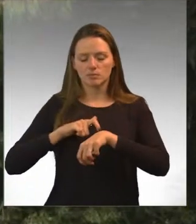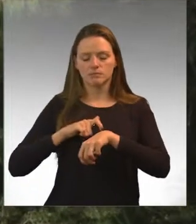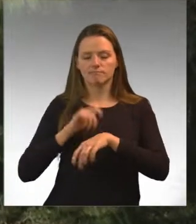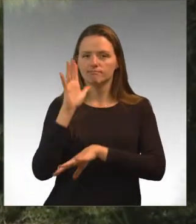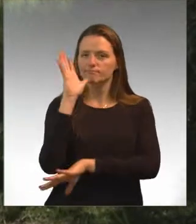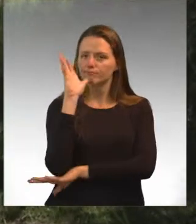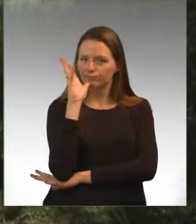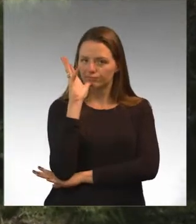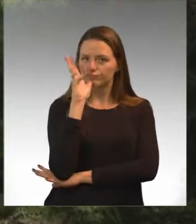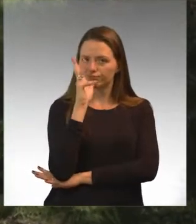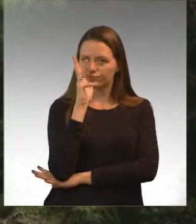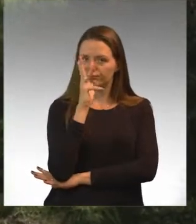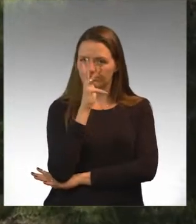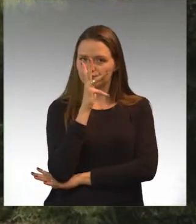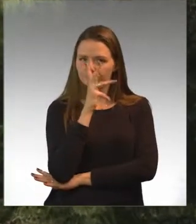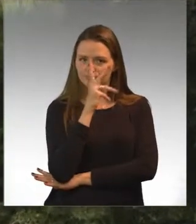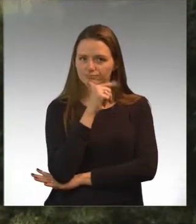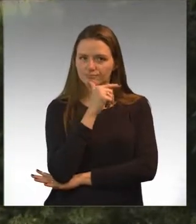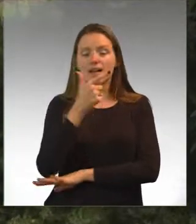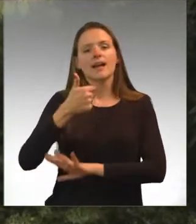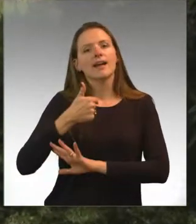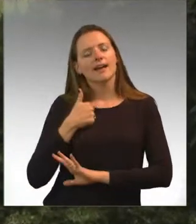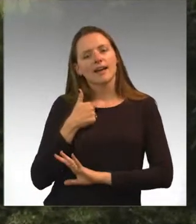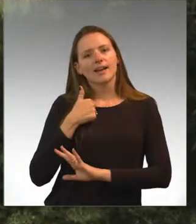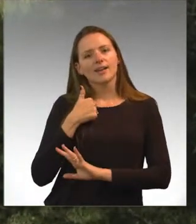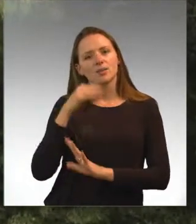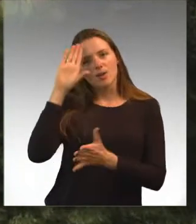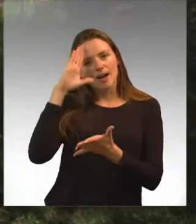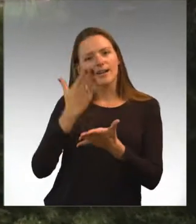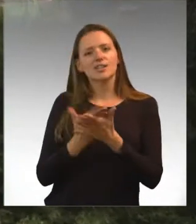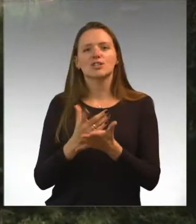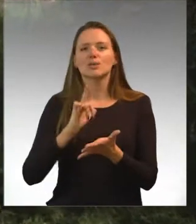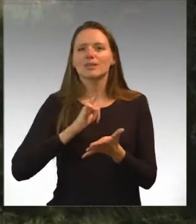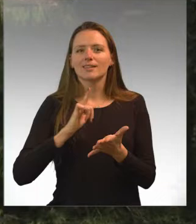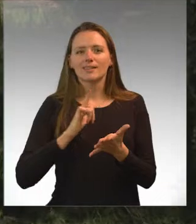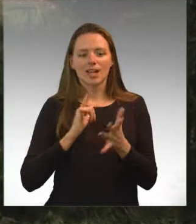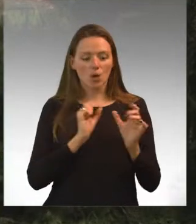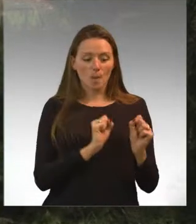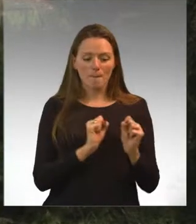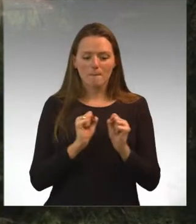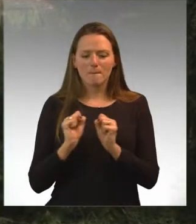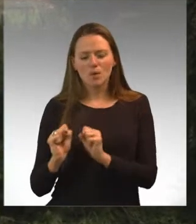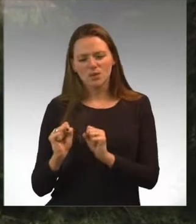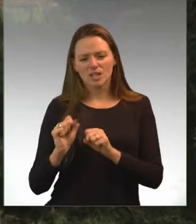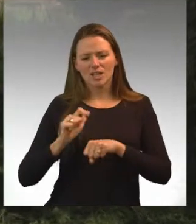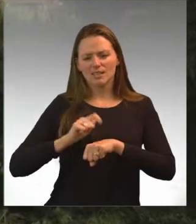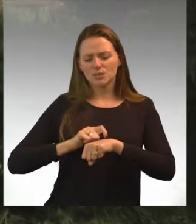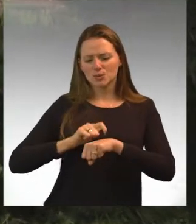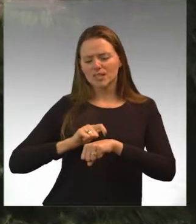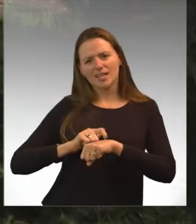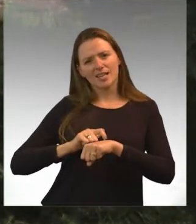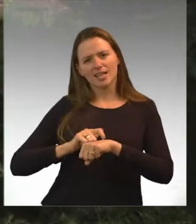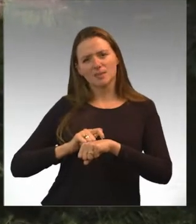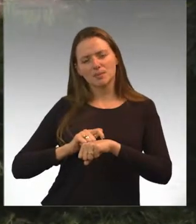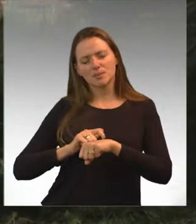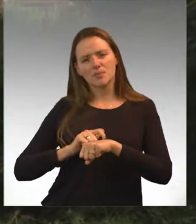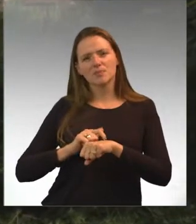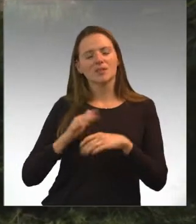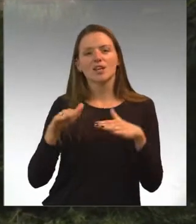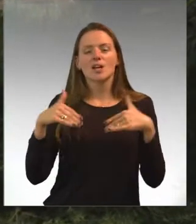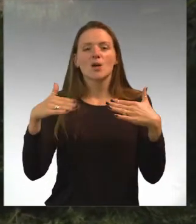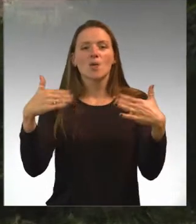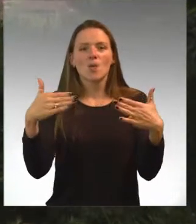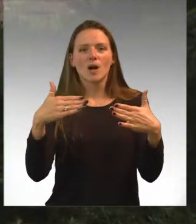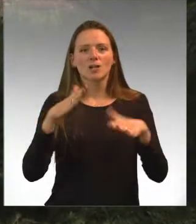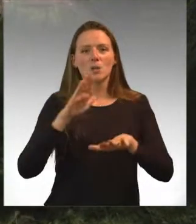E acredito que exista uma gravidade, uma força de gravidade no tempo, que quanto mais